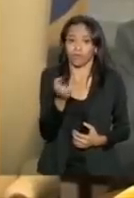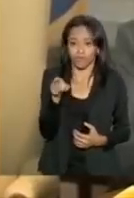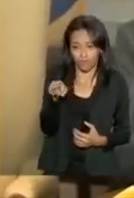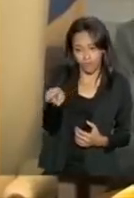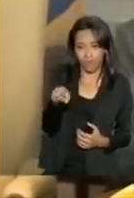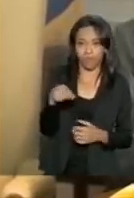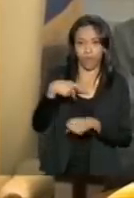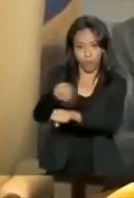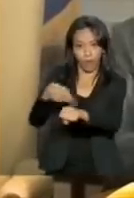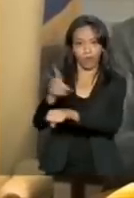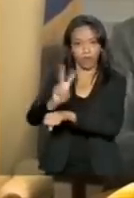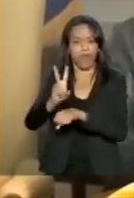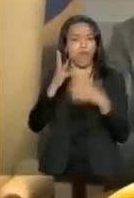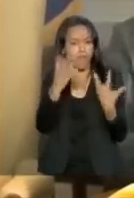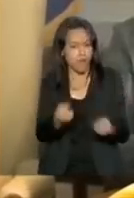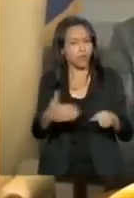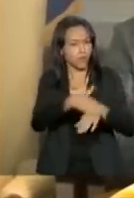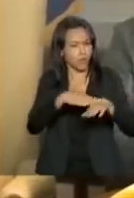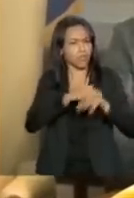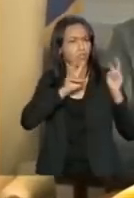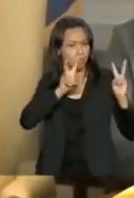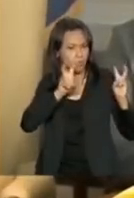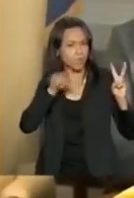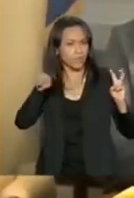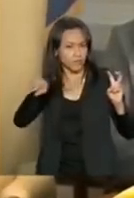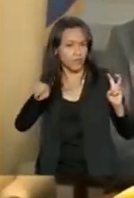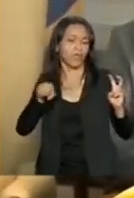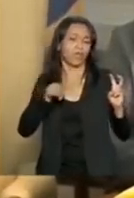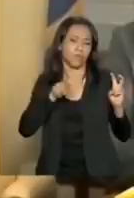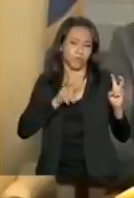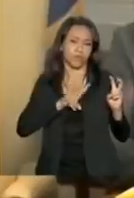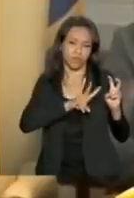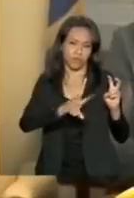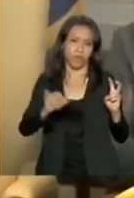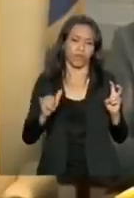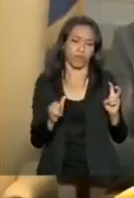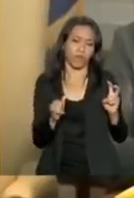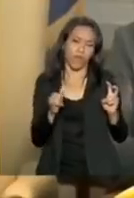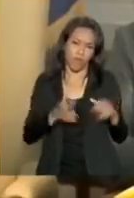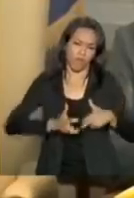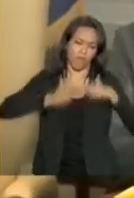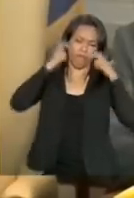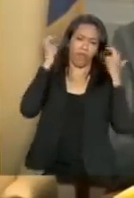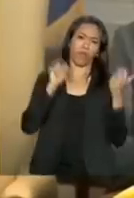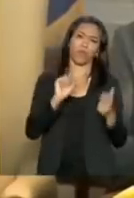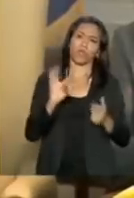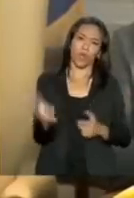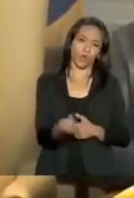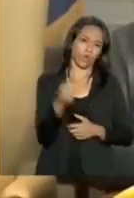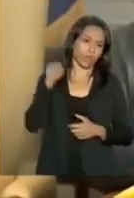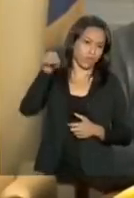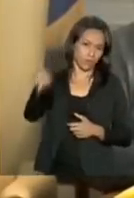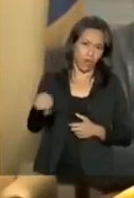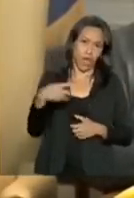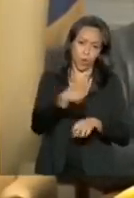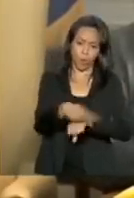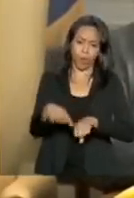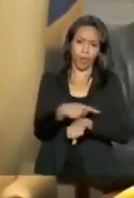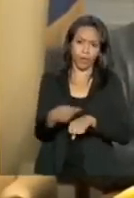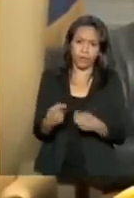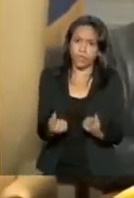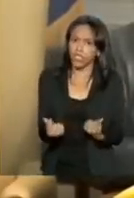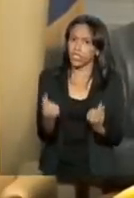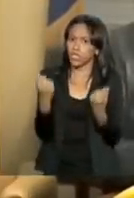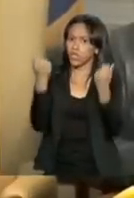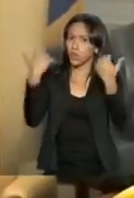opções diferentes e vamos conversar sobre elas. Está tudo sobre a mesa. É uma vergonha o que acontece lá, o país um dos